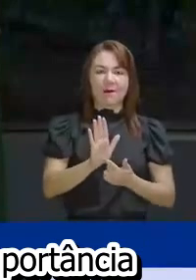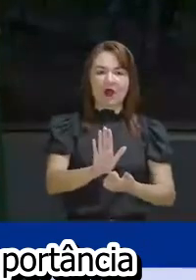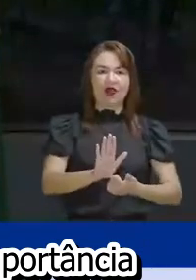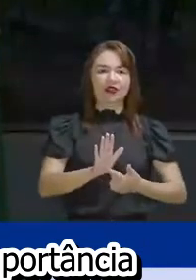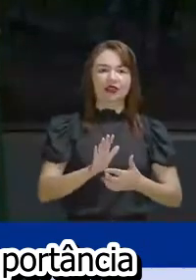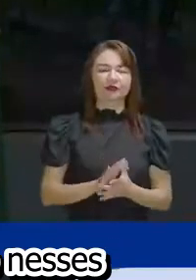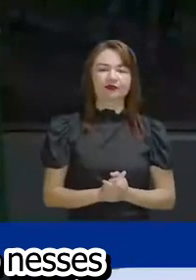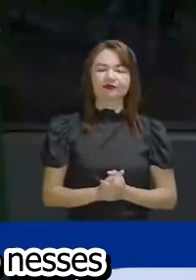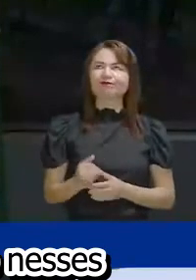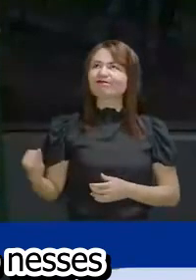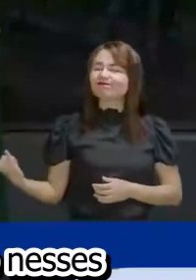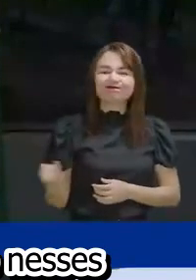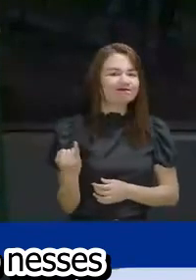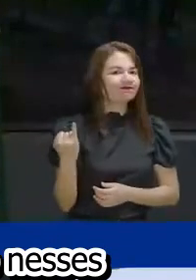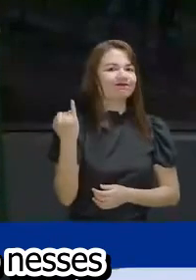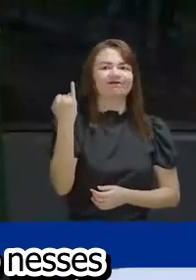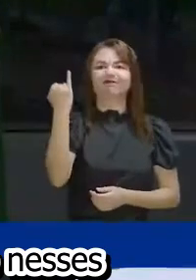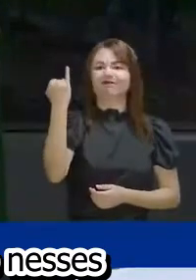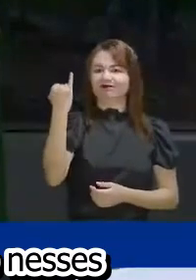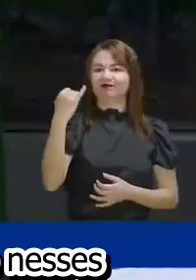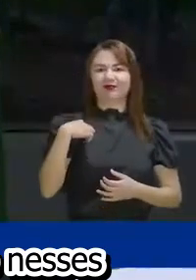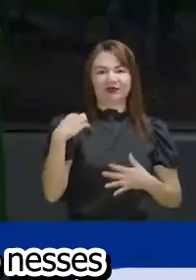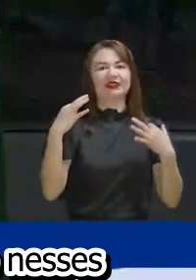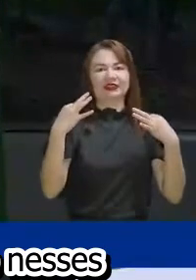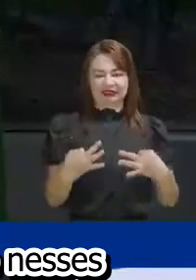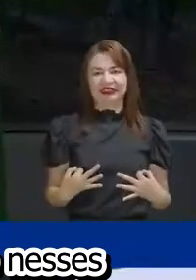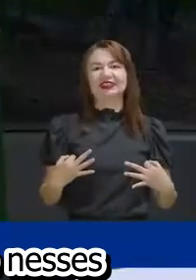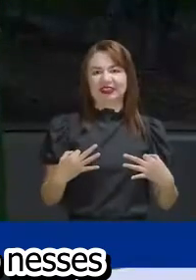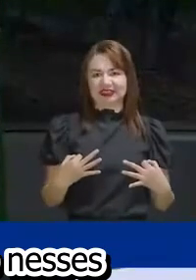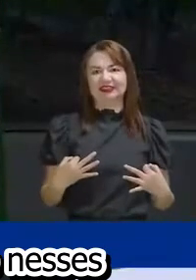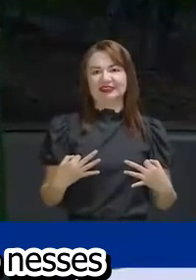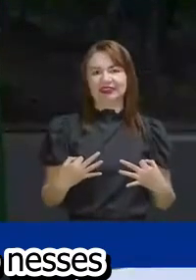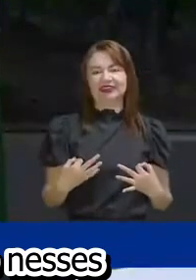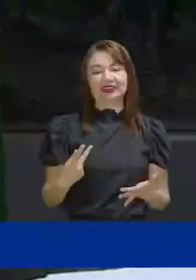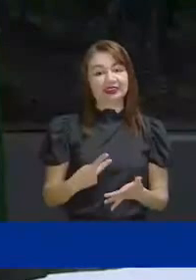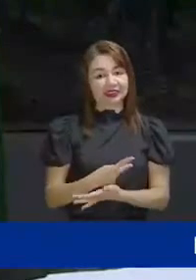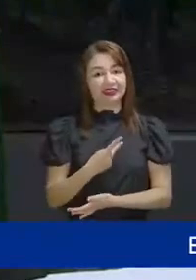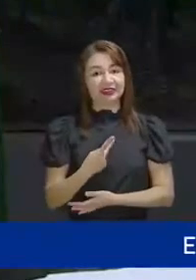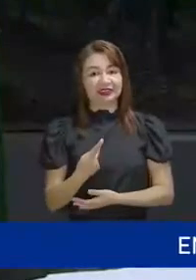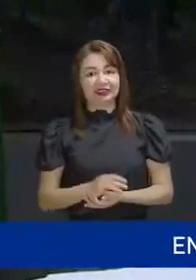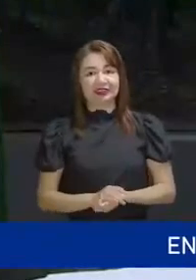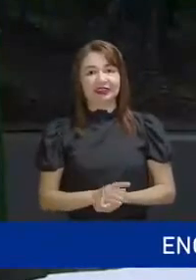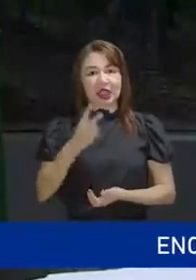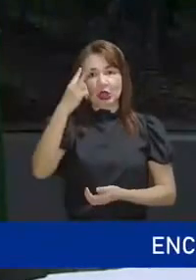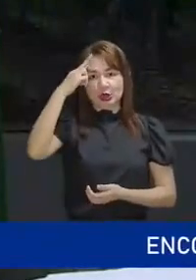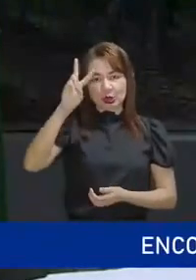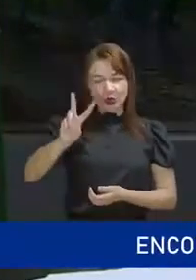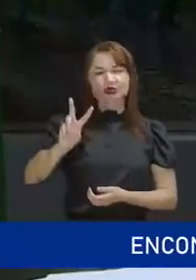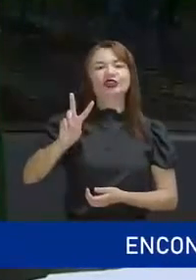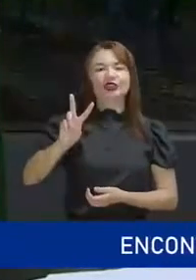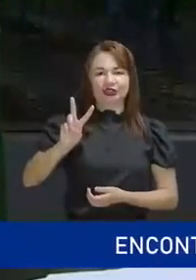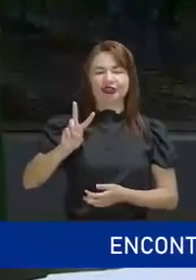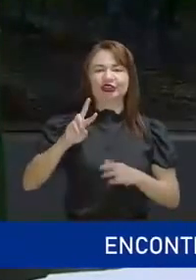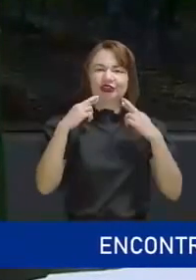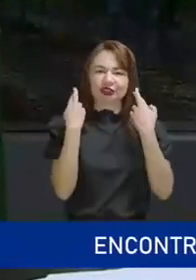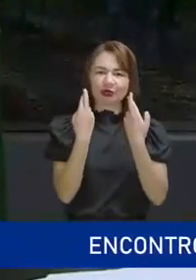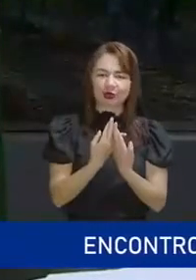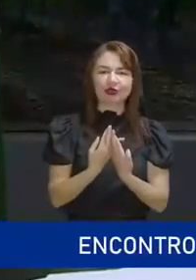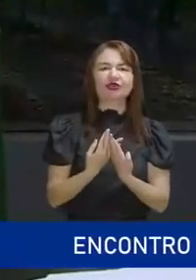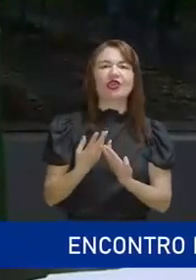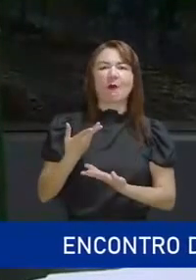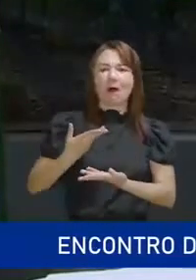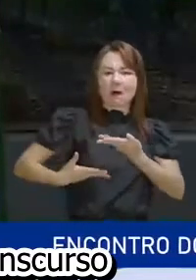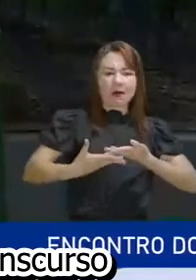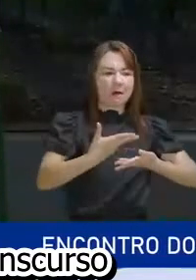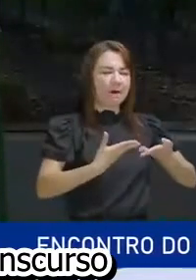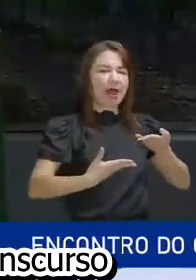enorme importância e eu tenho certeza que os trabalhos que se realizarão nesses 2 dias de reunião dos